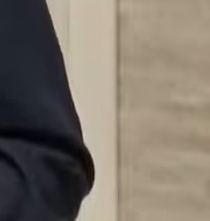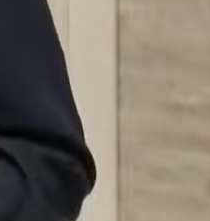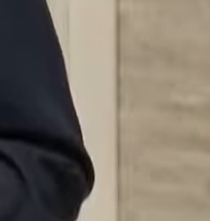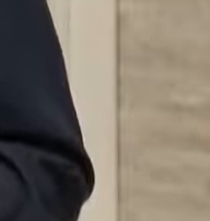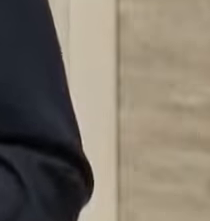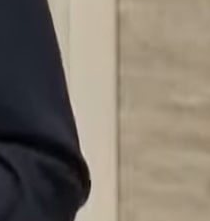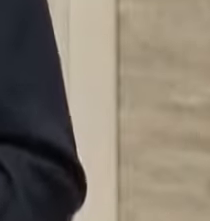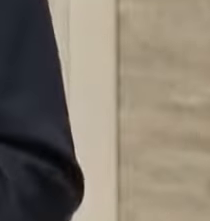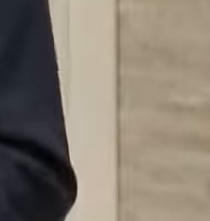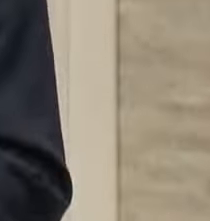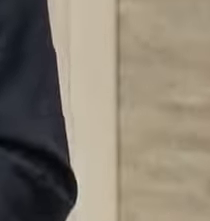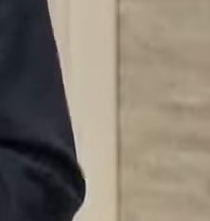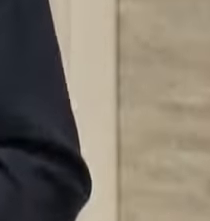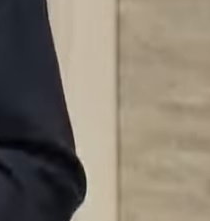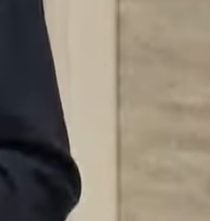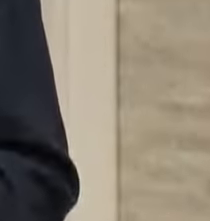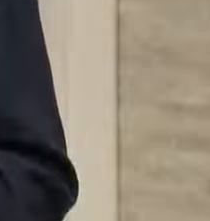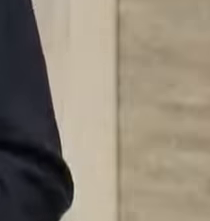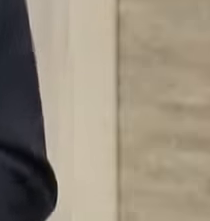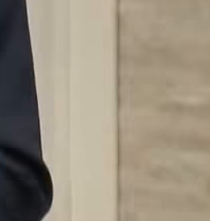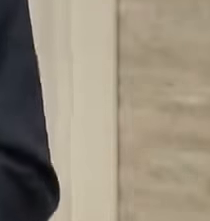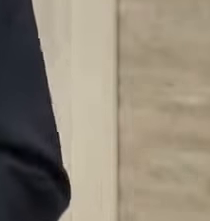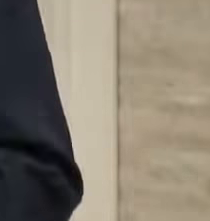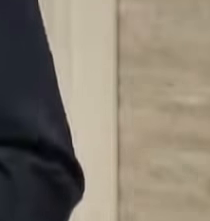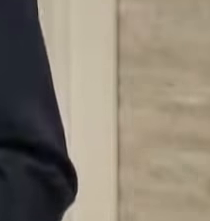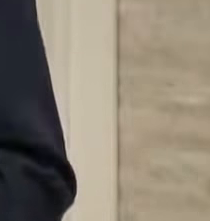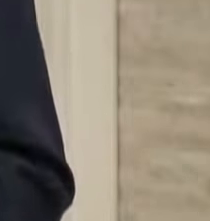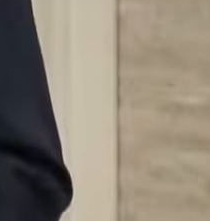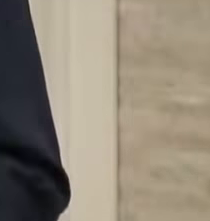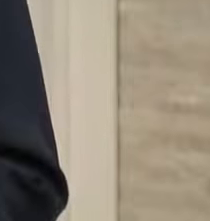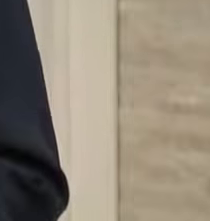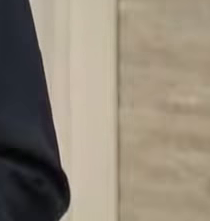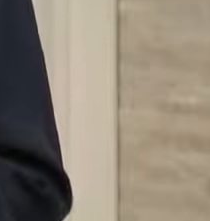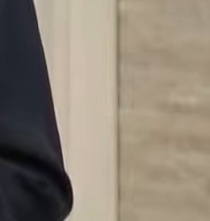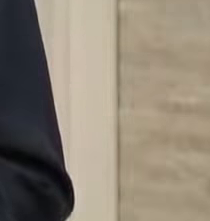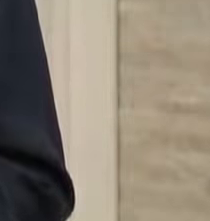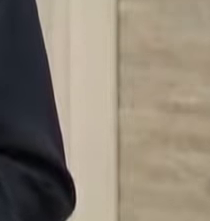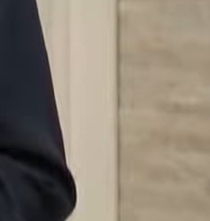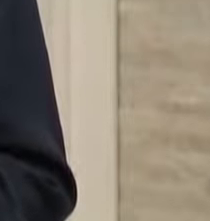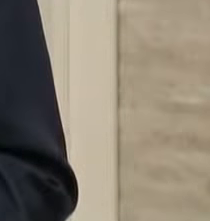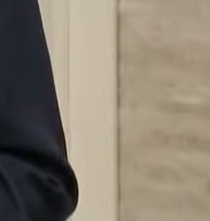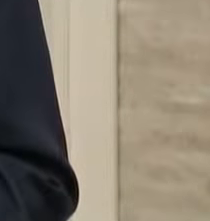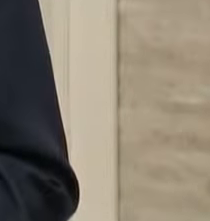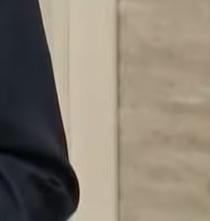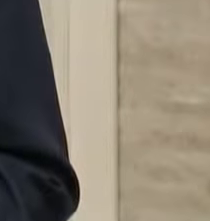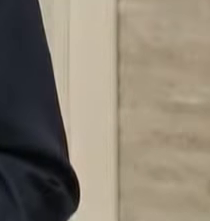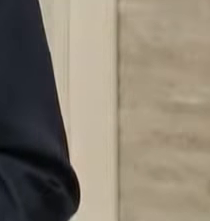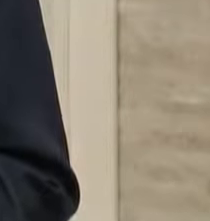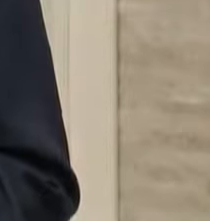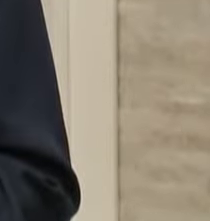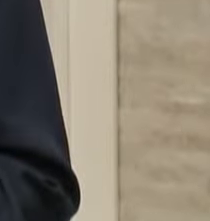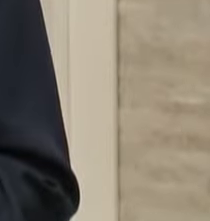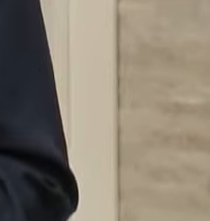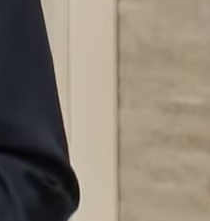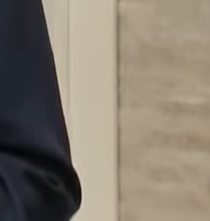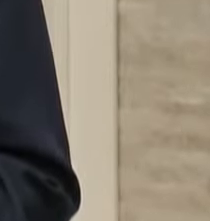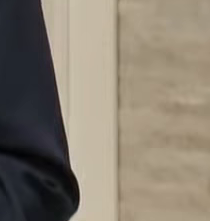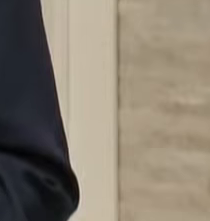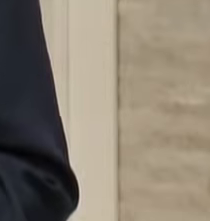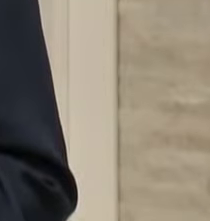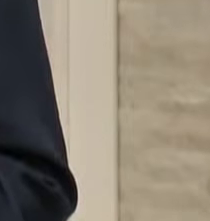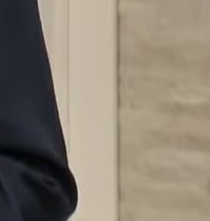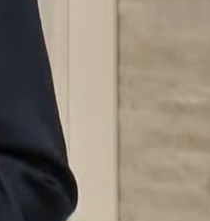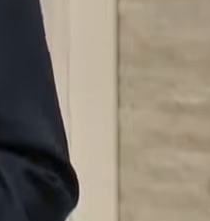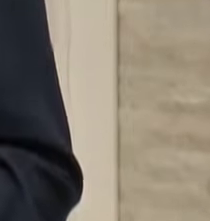A TV Assembleia transmite a partir de agora a reunião da Comissão de Educação, Cultura, Desporto, Ciência